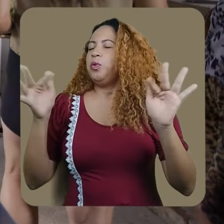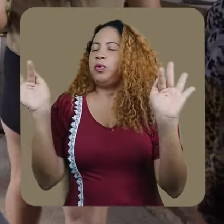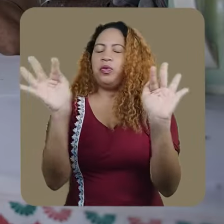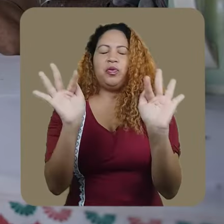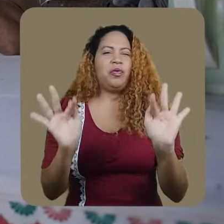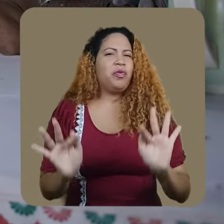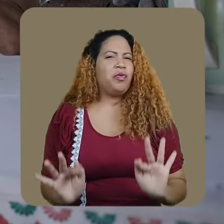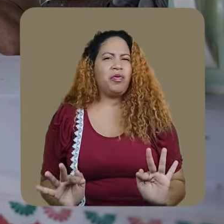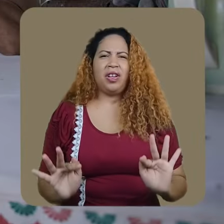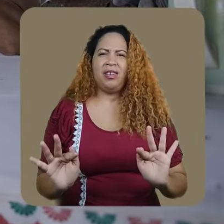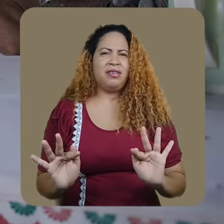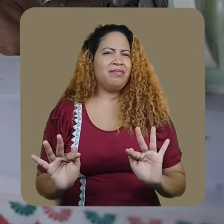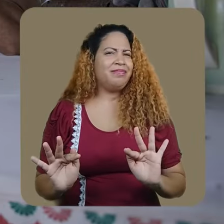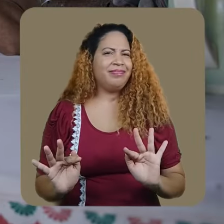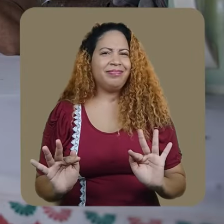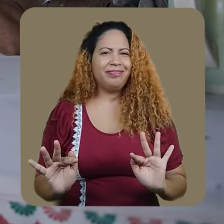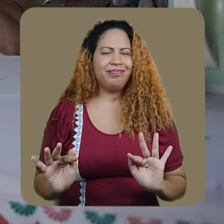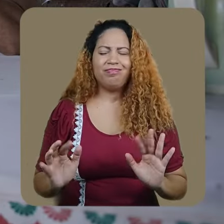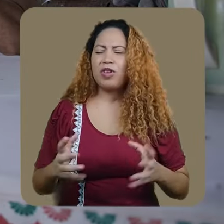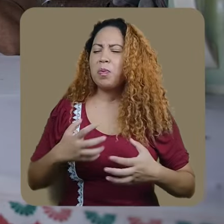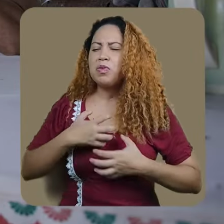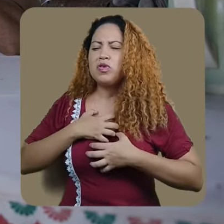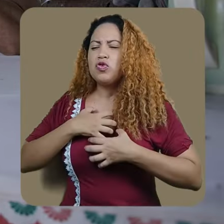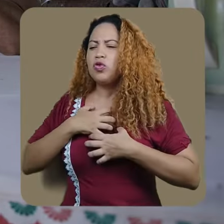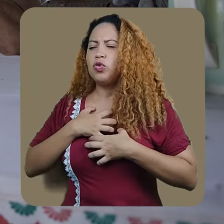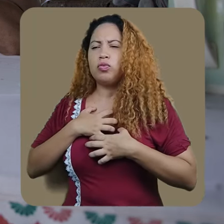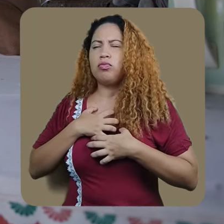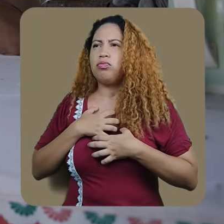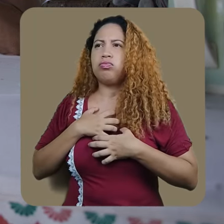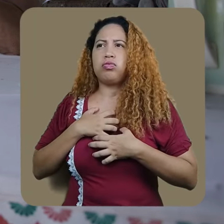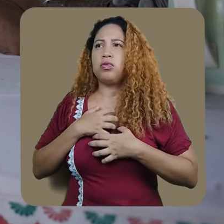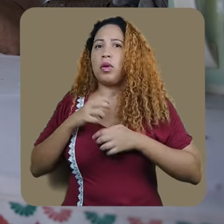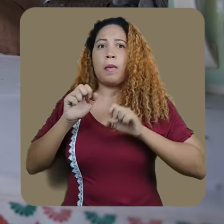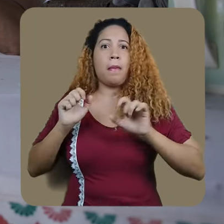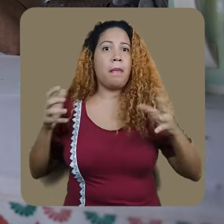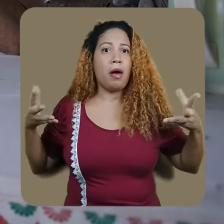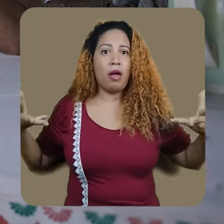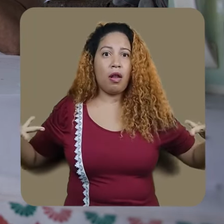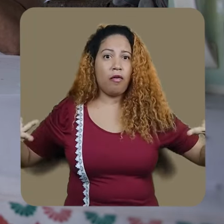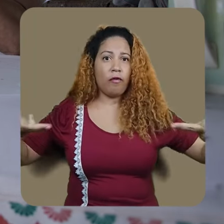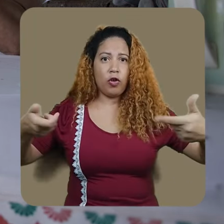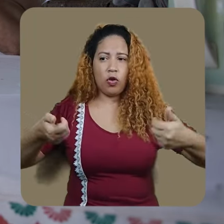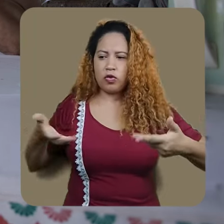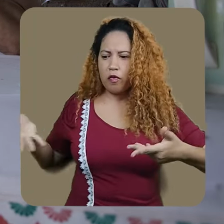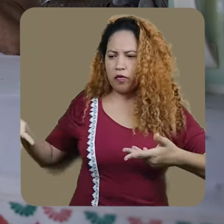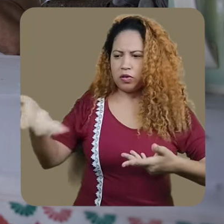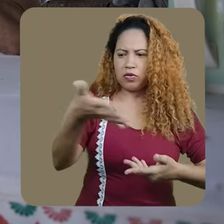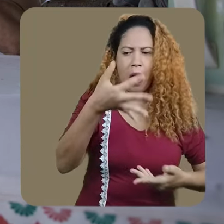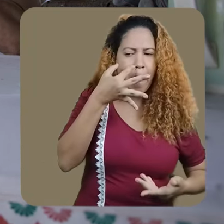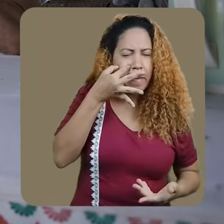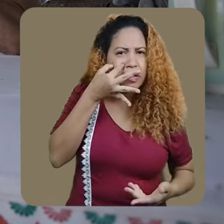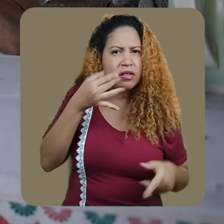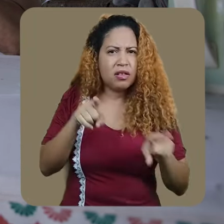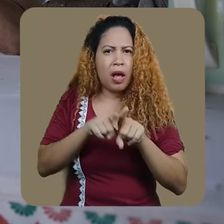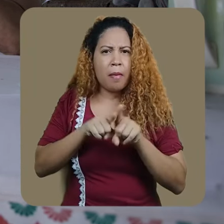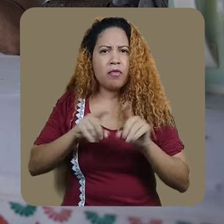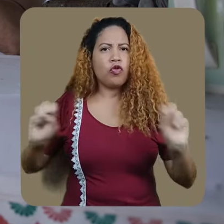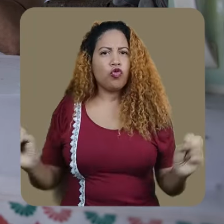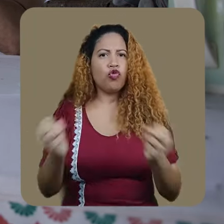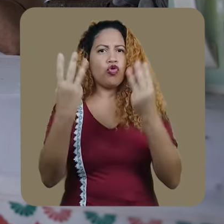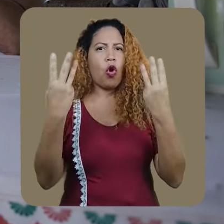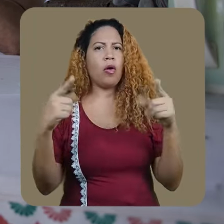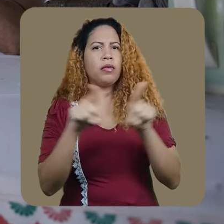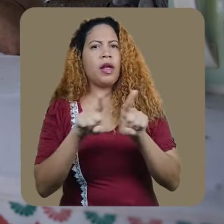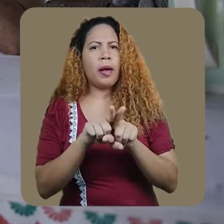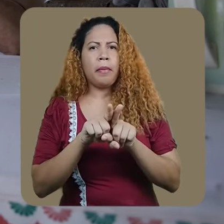Eu me sinto muito feliz. Eu me sinto muito, sabe? Grande. Muito grande quando vocês estão aqui. E quando a